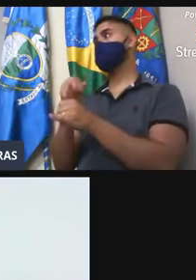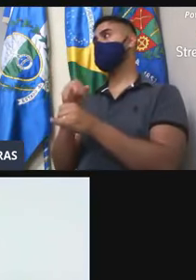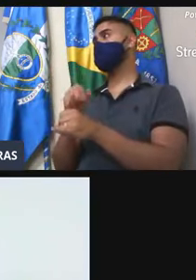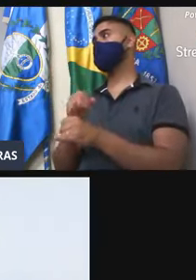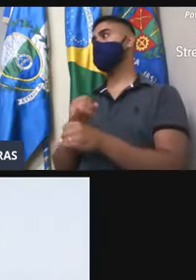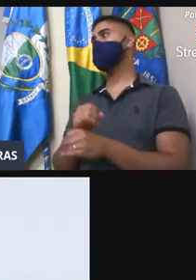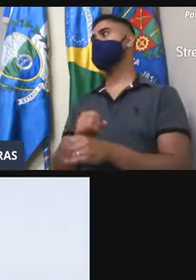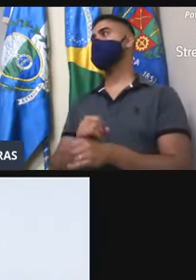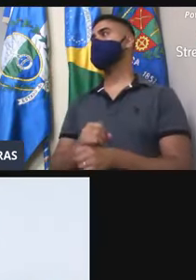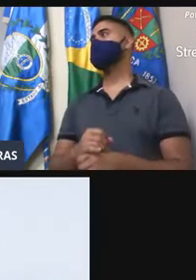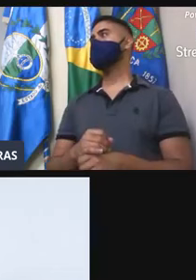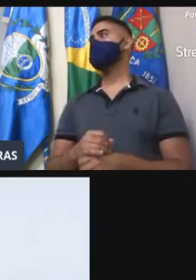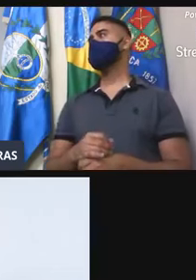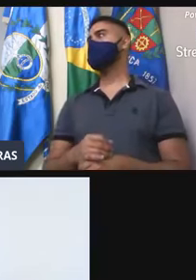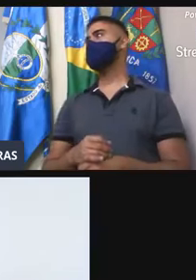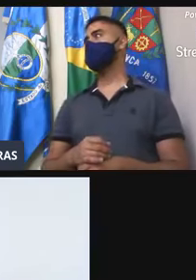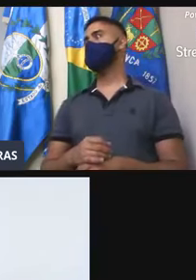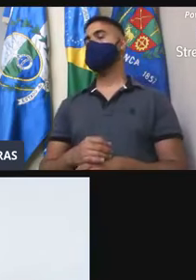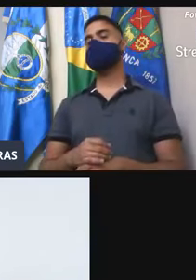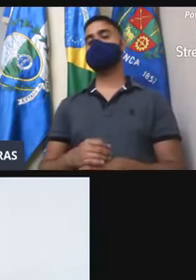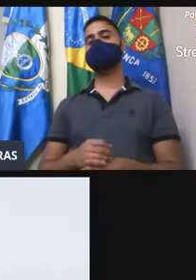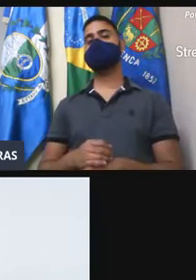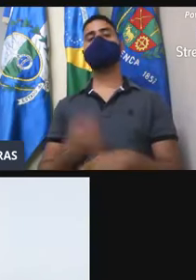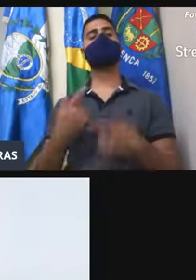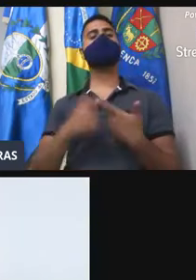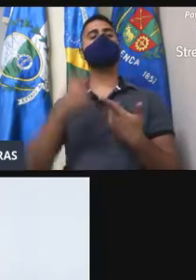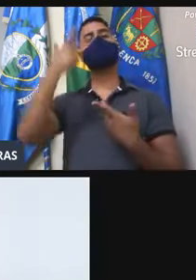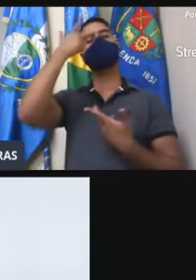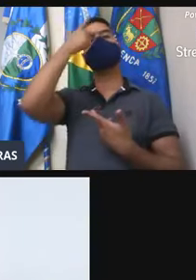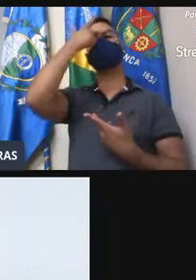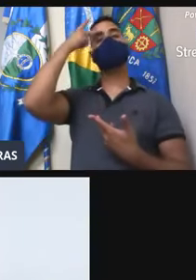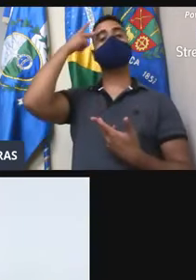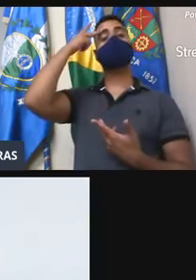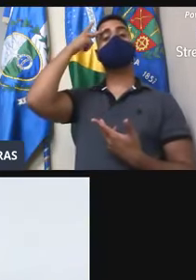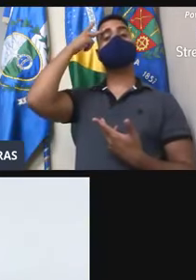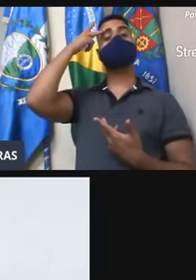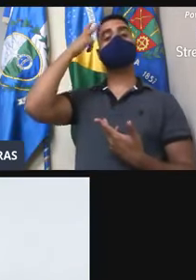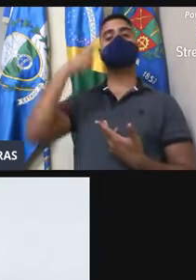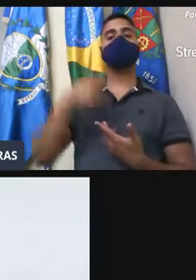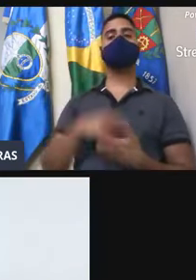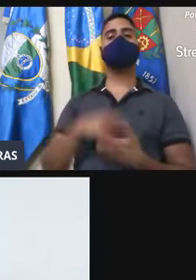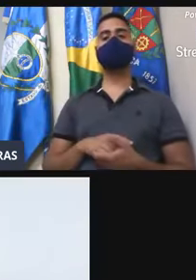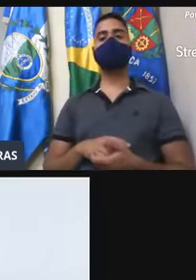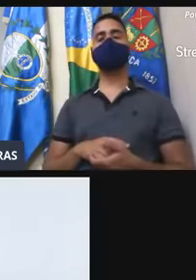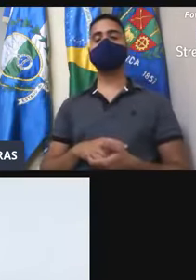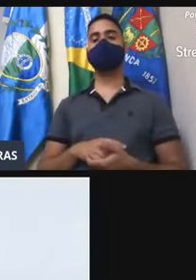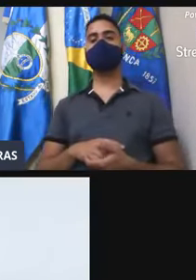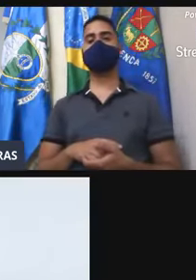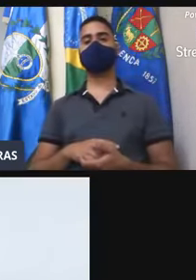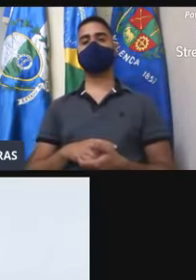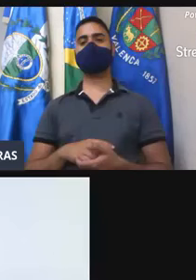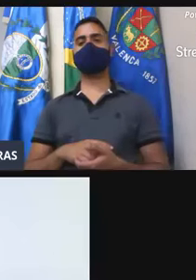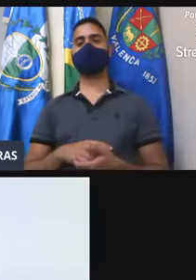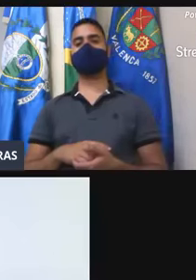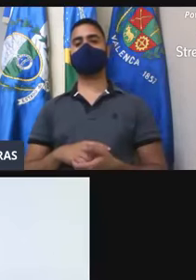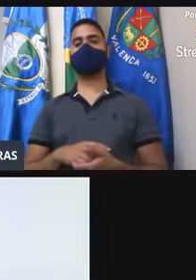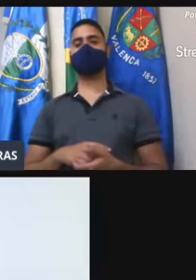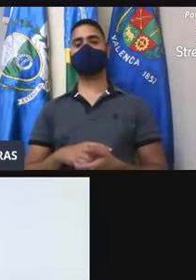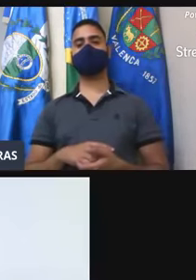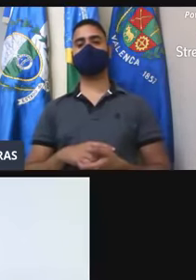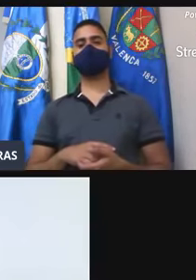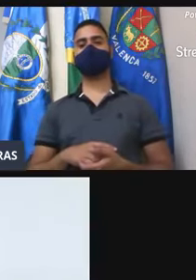Santa Isabel, que às vezes as pessoas, né, vão lá no